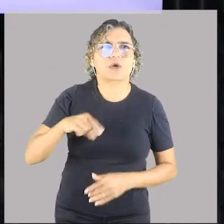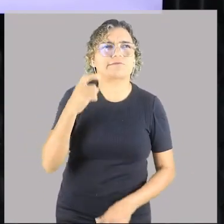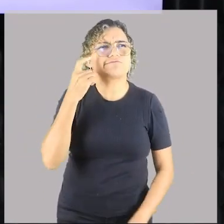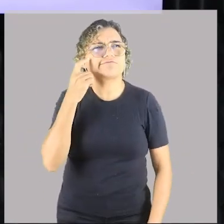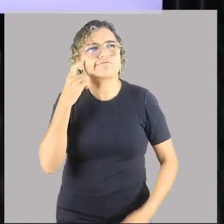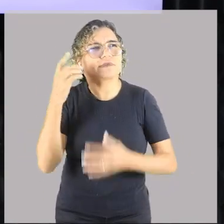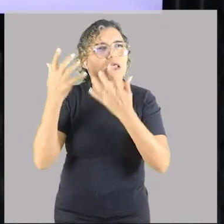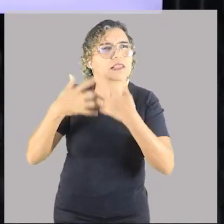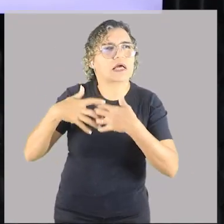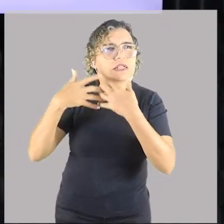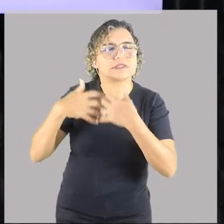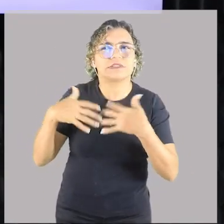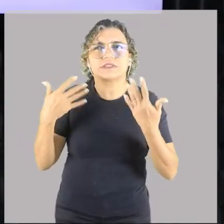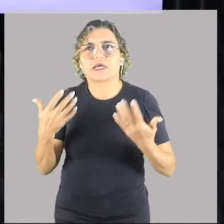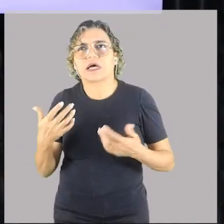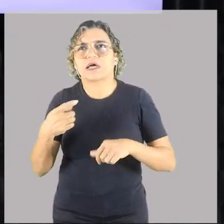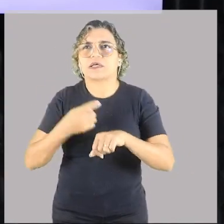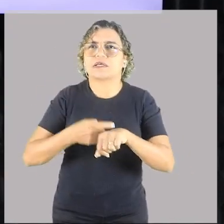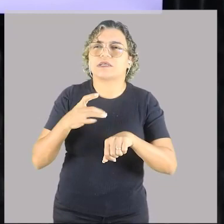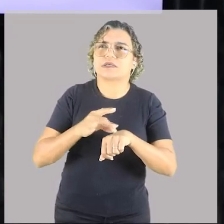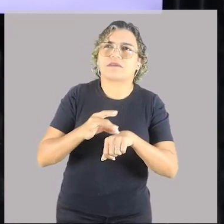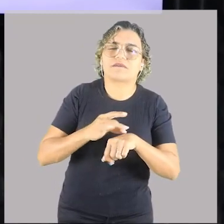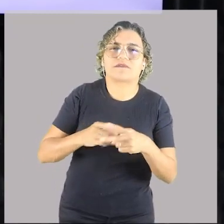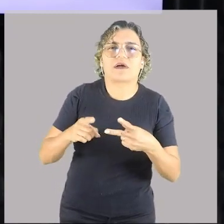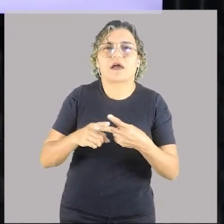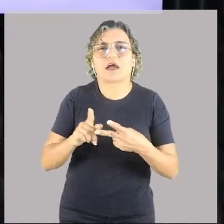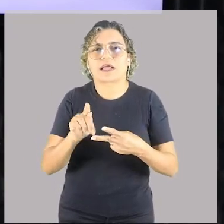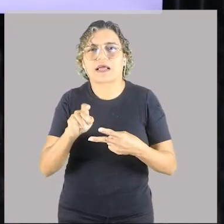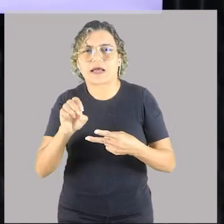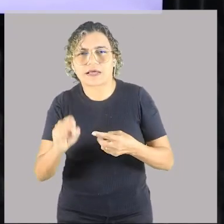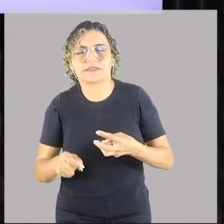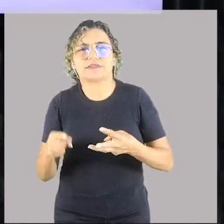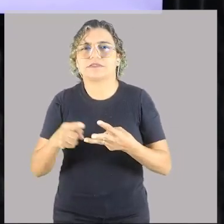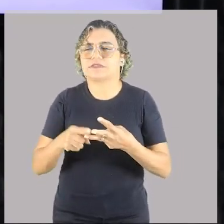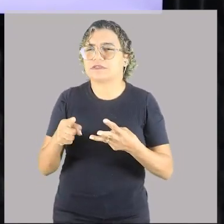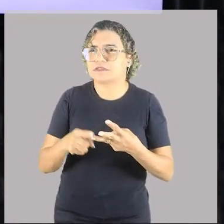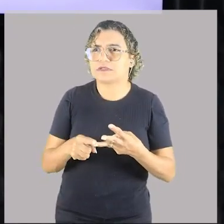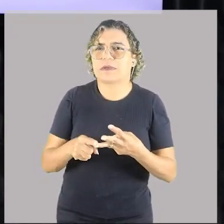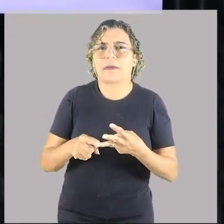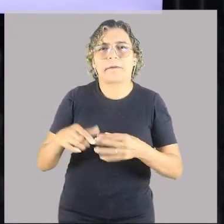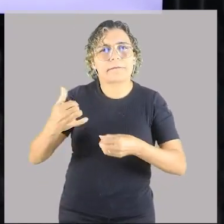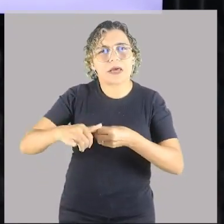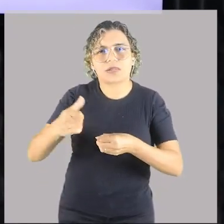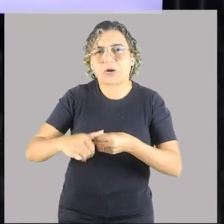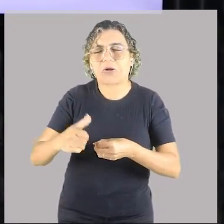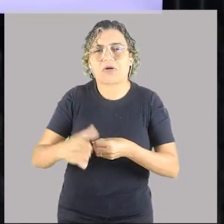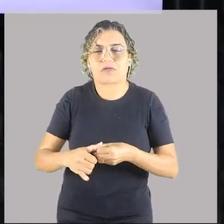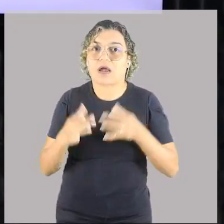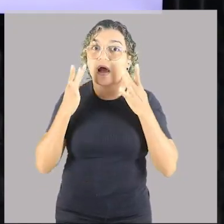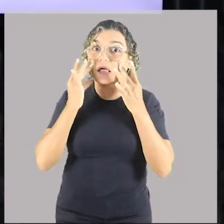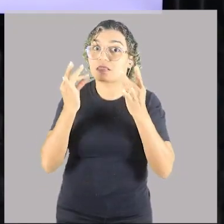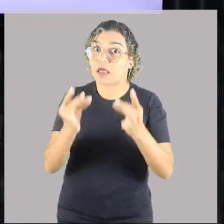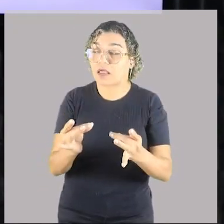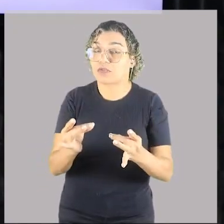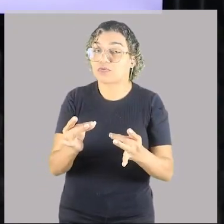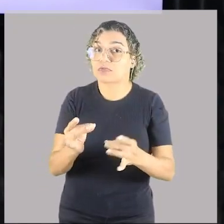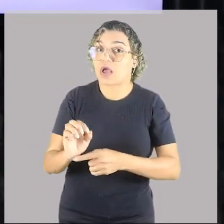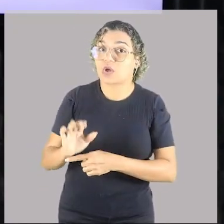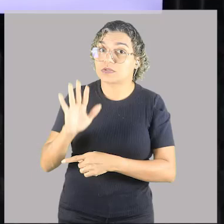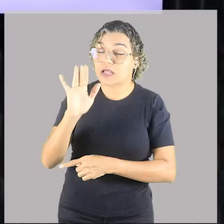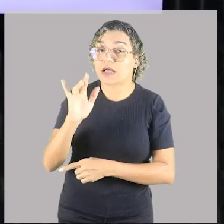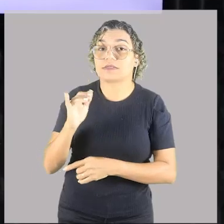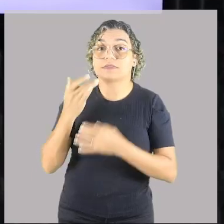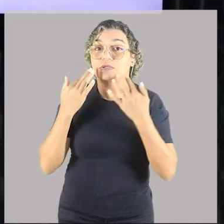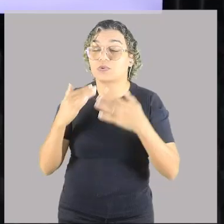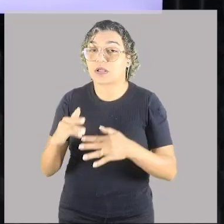assim analisando, professor, carvão, petróleo e gás natural. Fique bem atentos ao gás natural, que muito tem ganho destaque